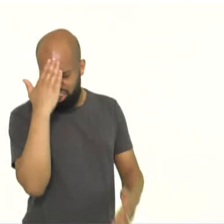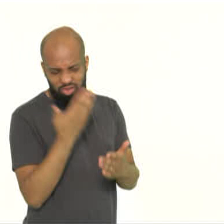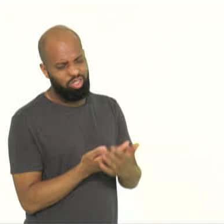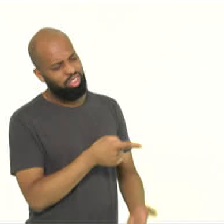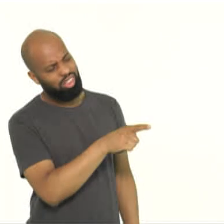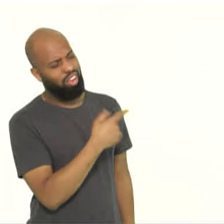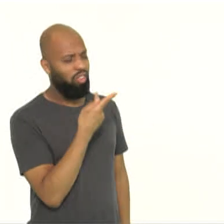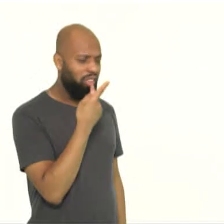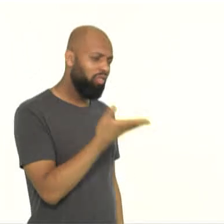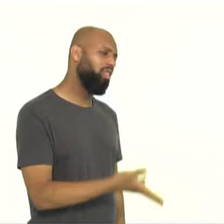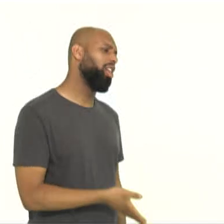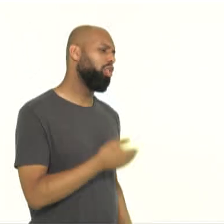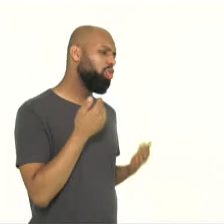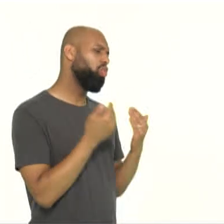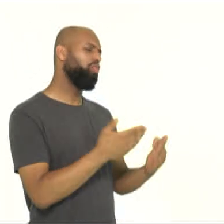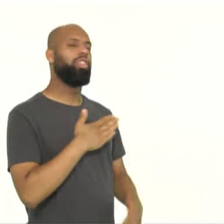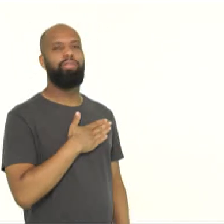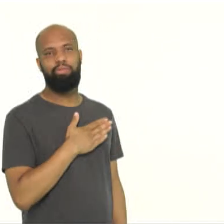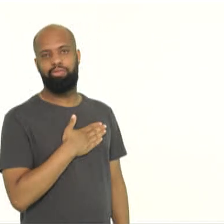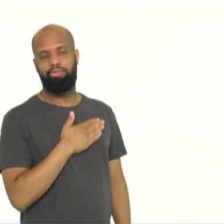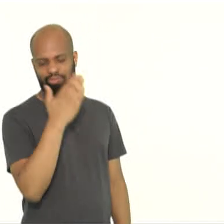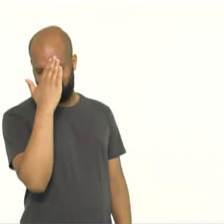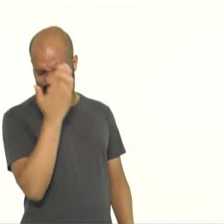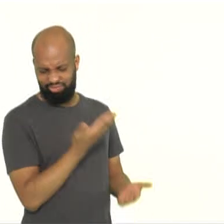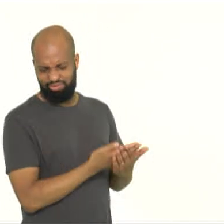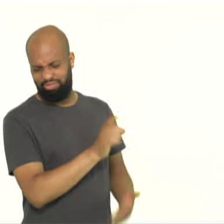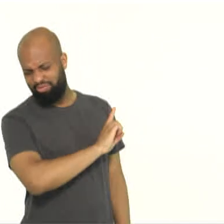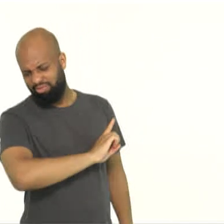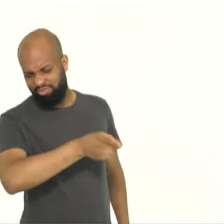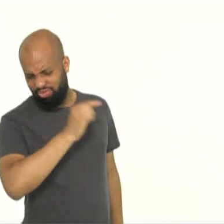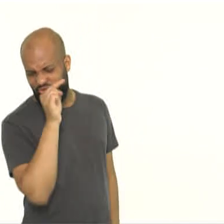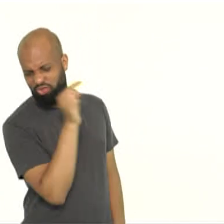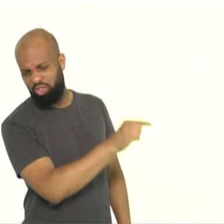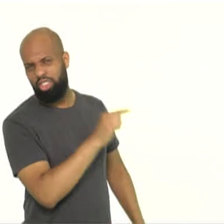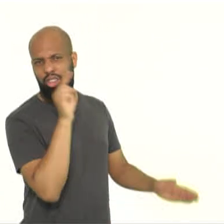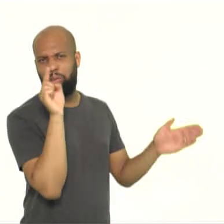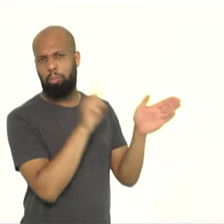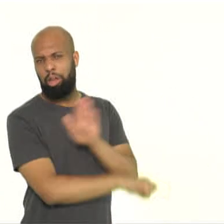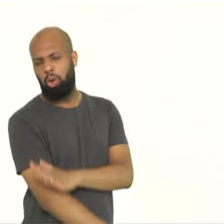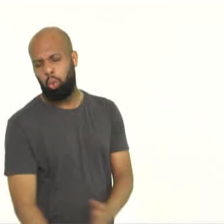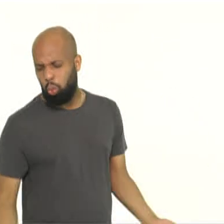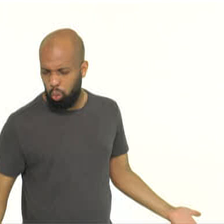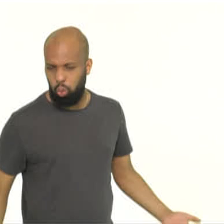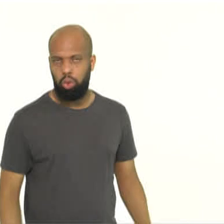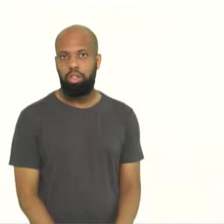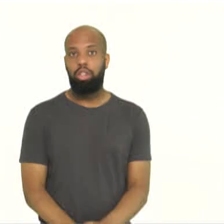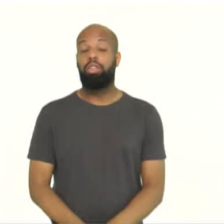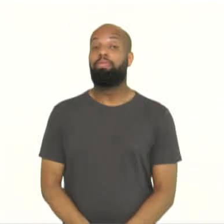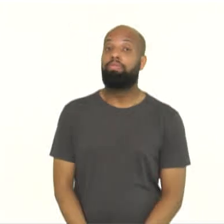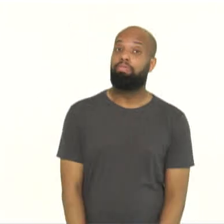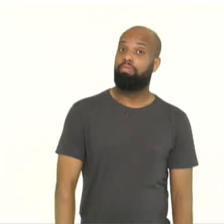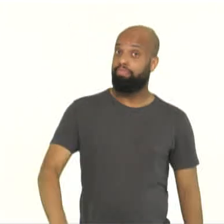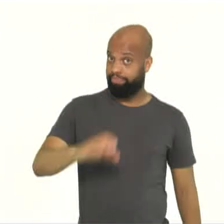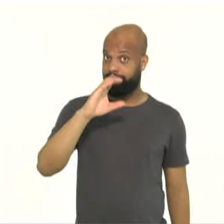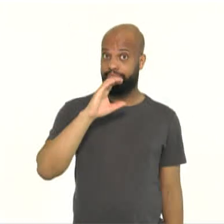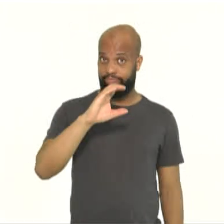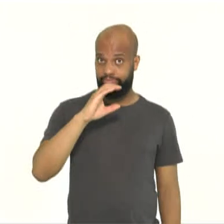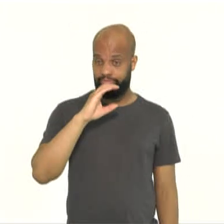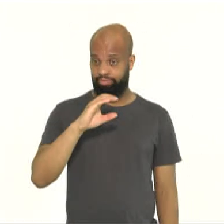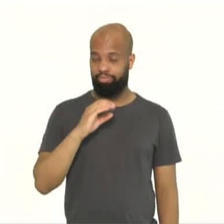acredita, nem acredita no que ela está falando, né? Nem acredita na pergunta que a Ágata faz. E a C, a